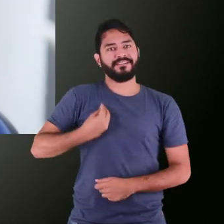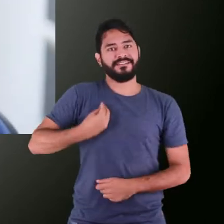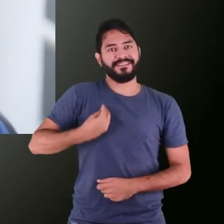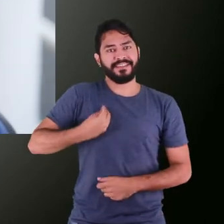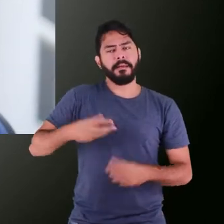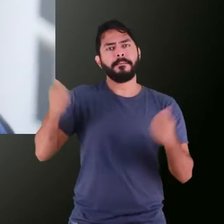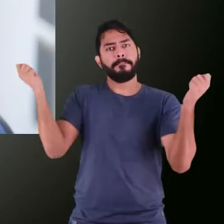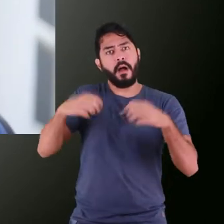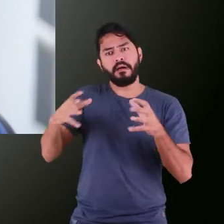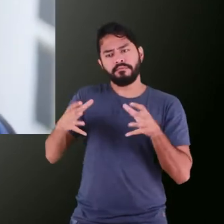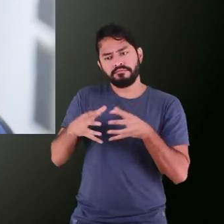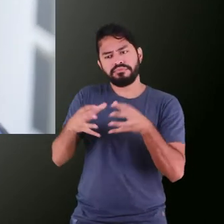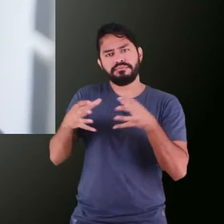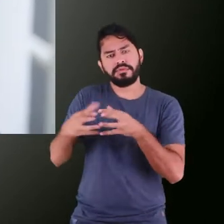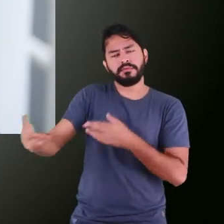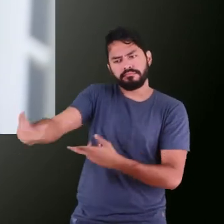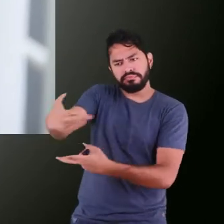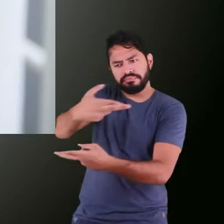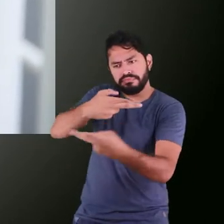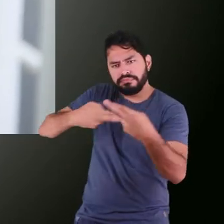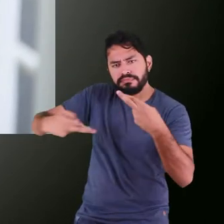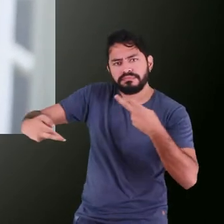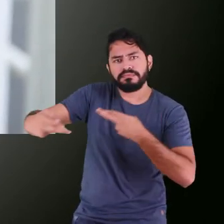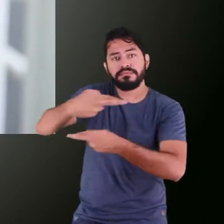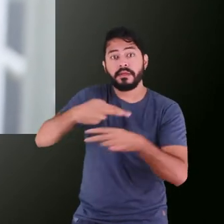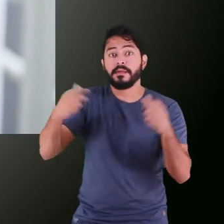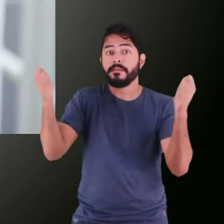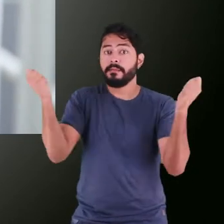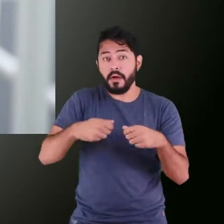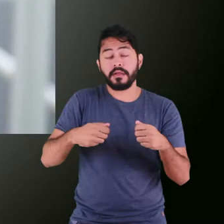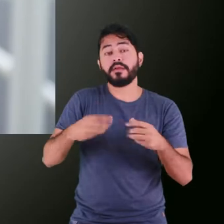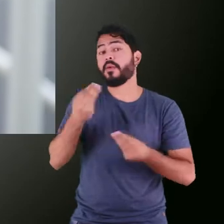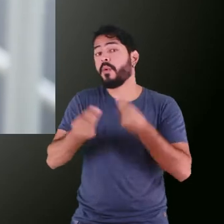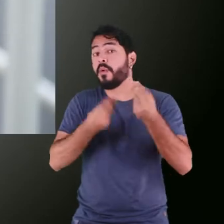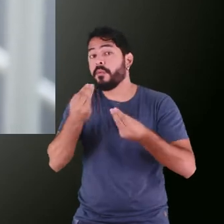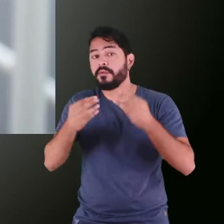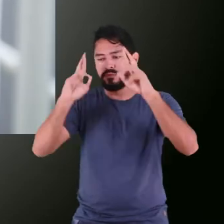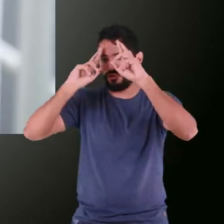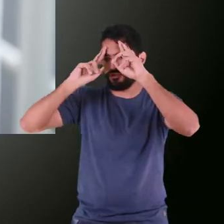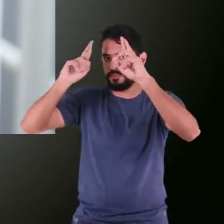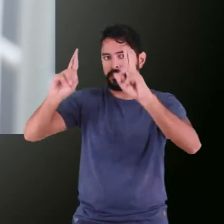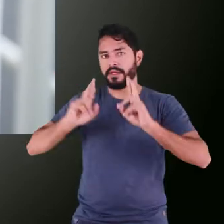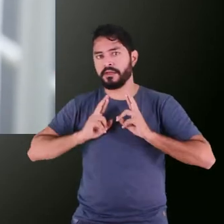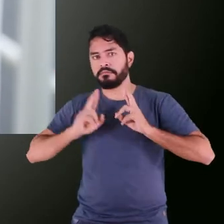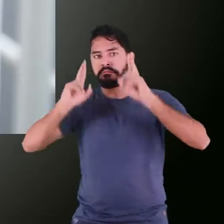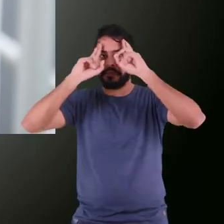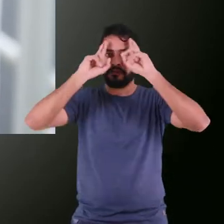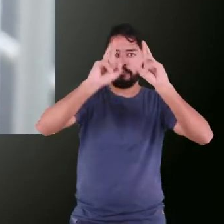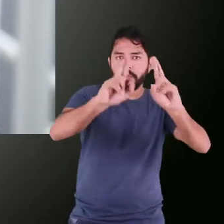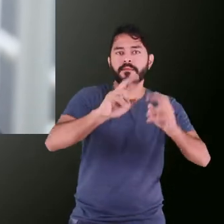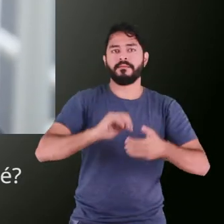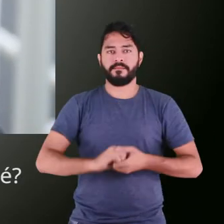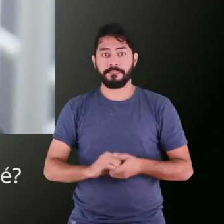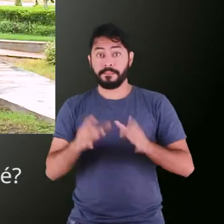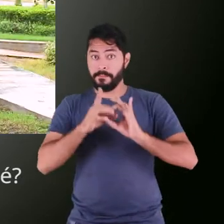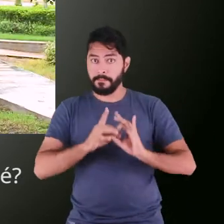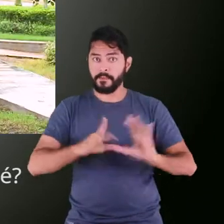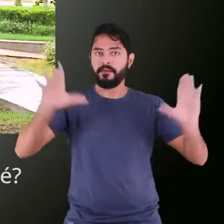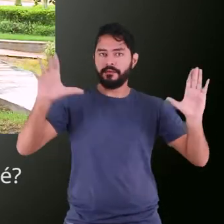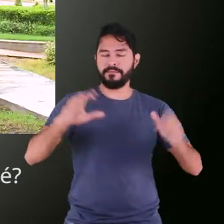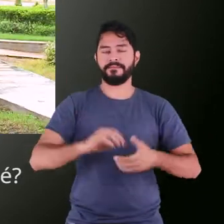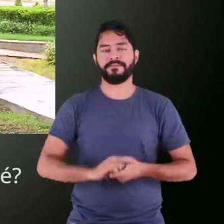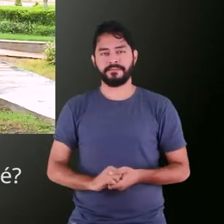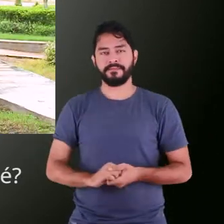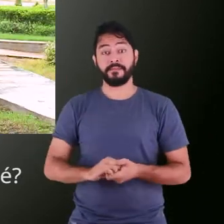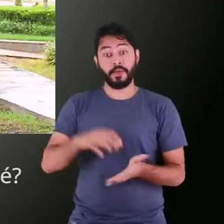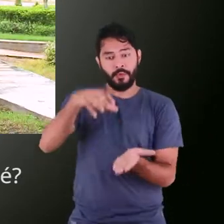e os diferentes, eles precisam existir, eles existem, eles precisam coexistir de uma maneira respeitosa e democrática. Assim